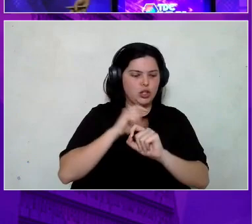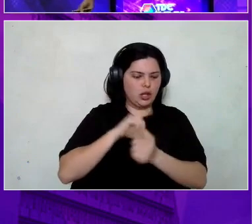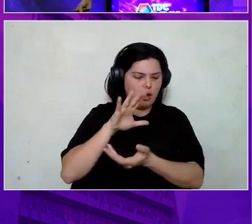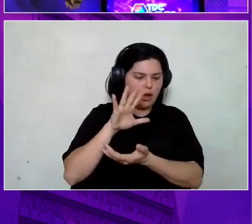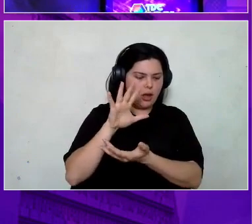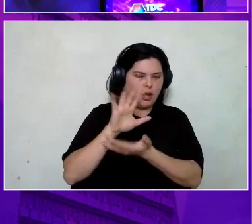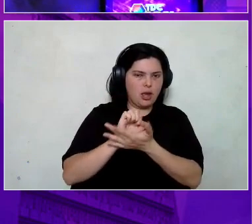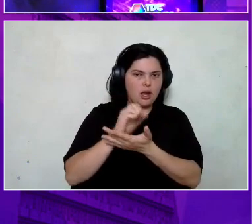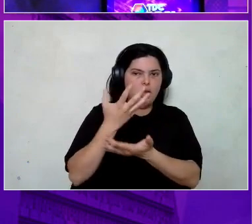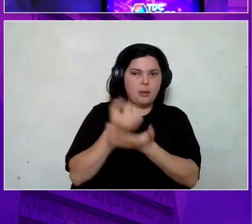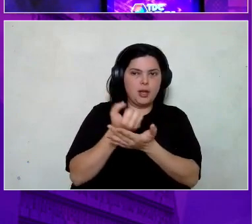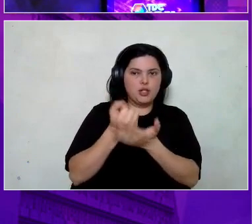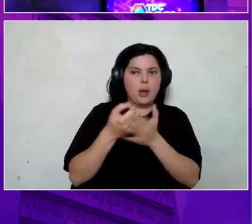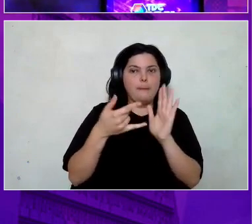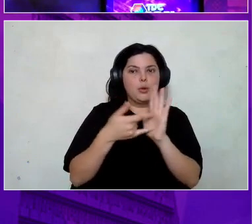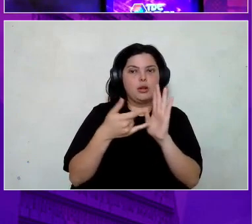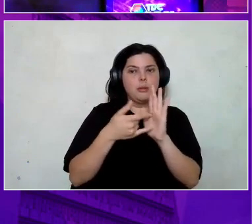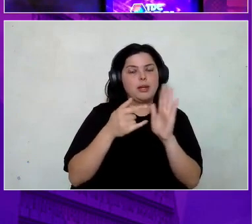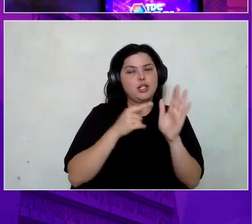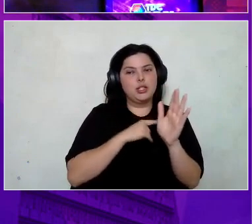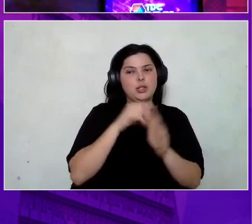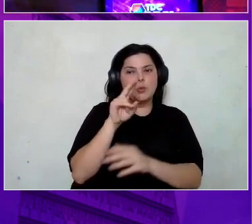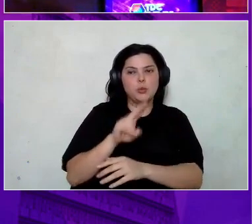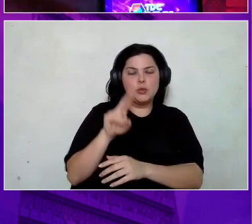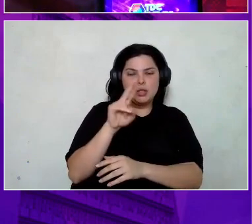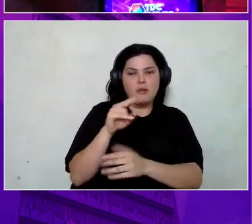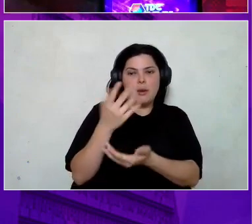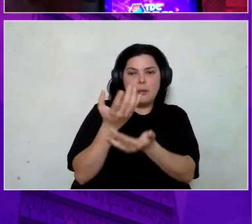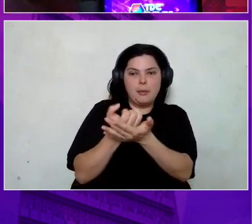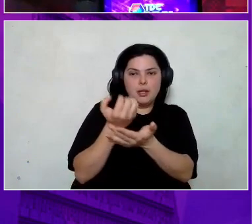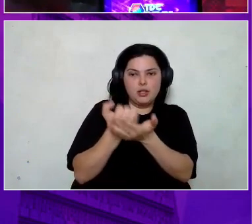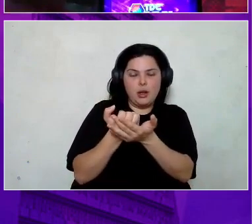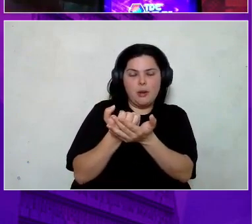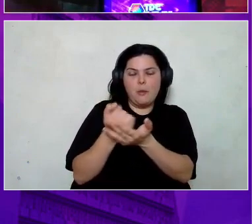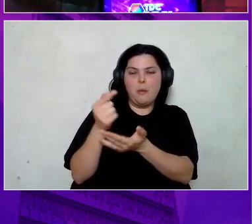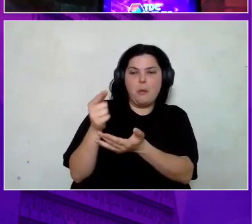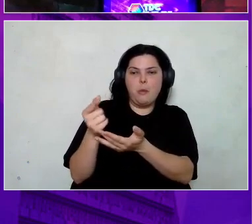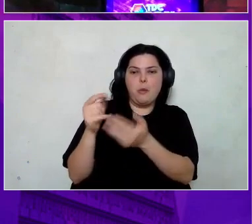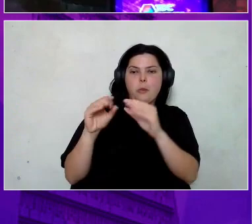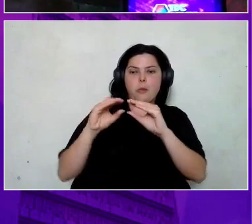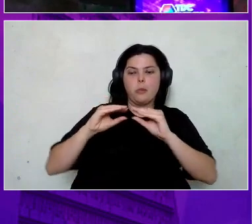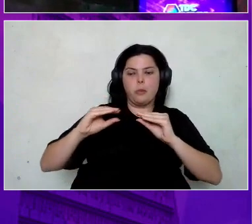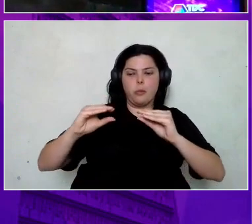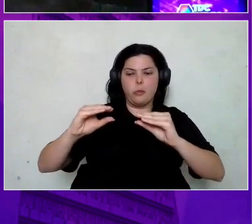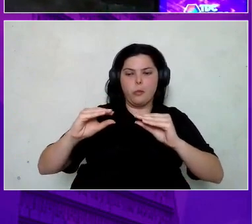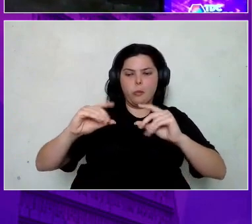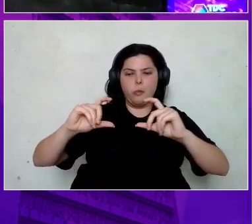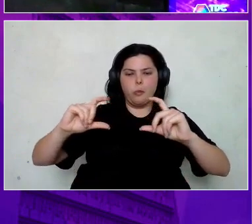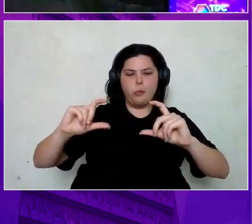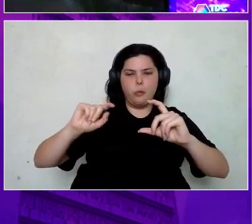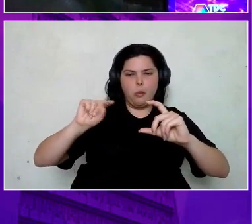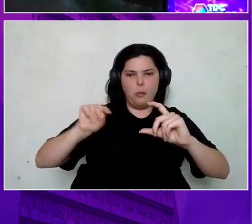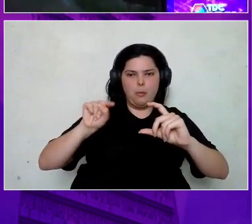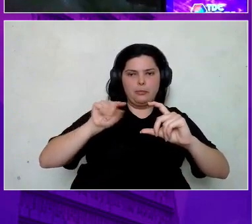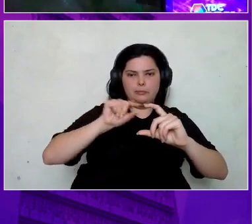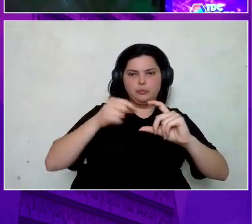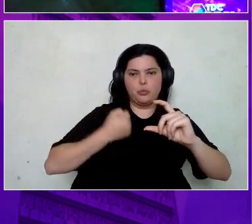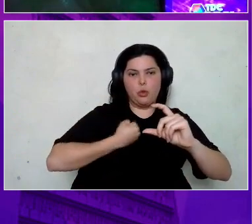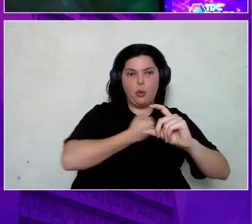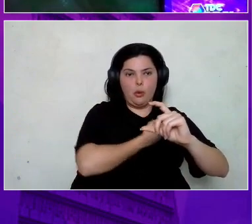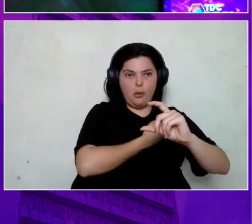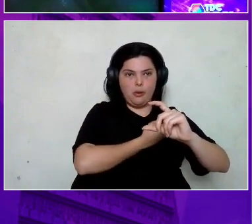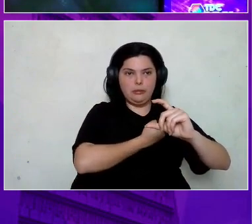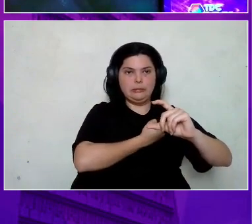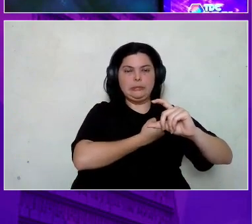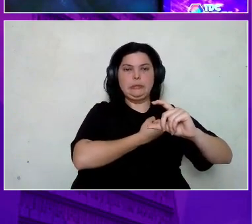programas, né? Então o cara usava esse gravadorzinho aqui, ele tinha uma numeração ali em cima, né, que você retornava a